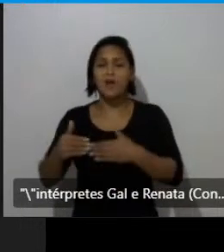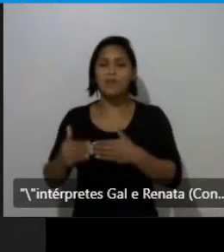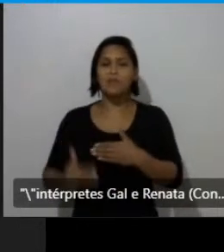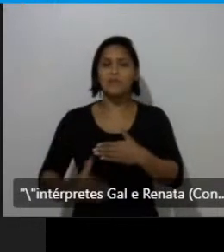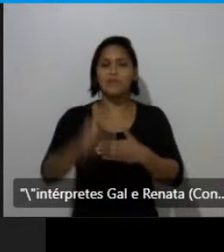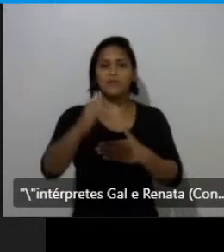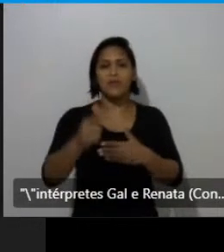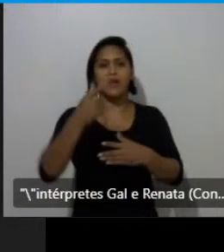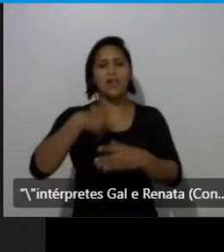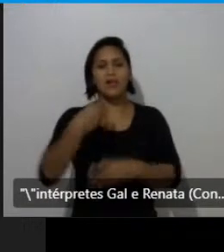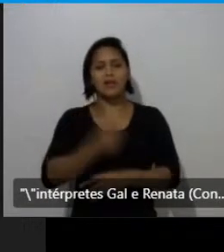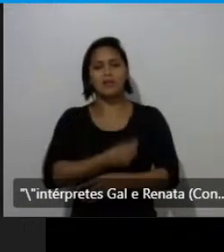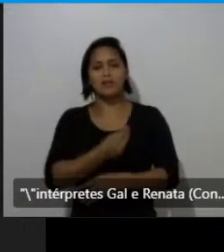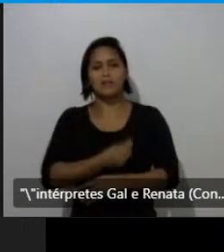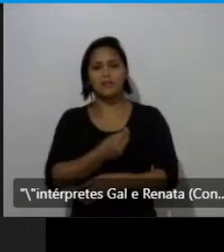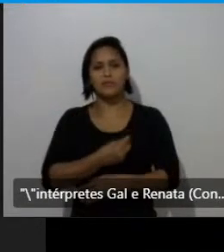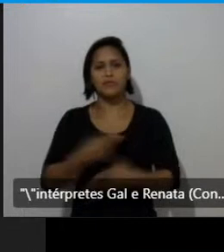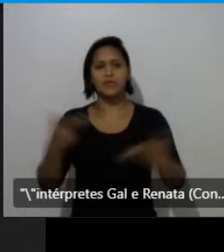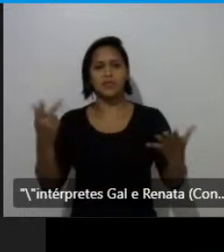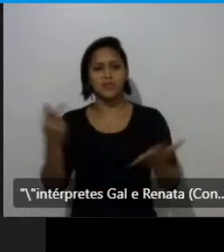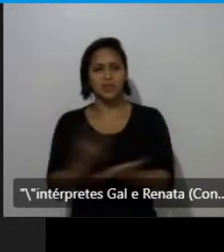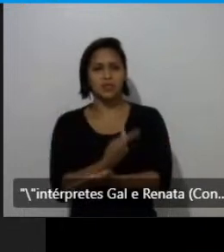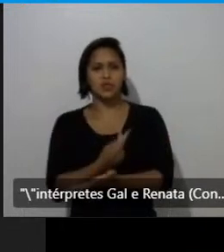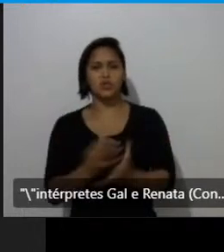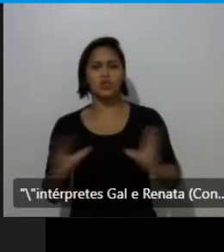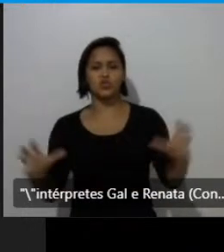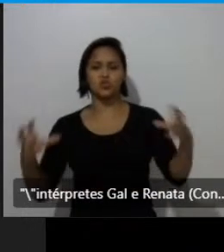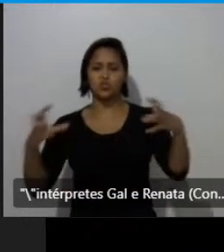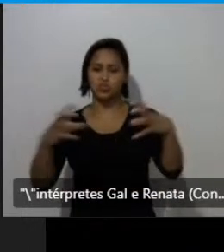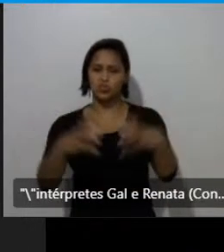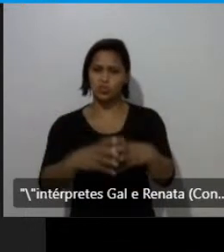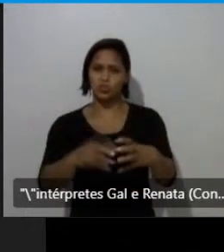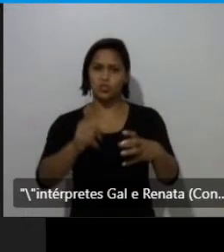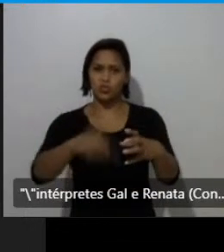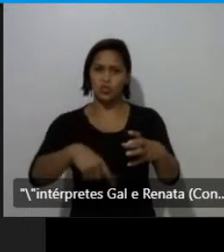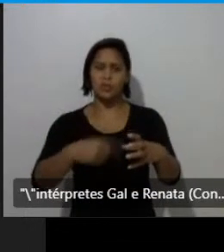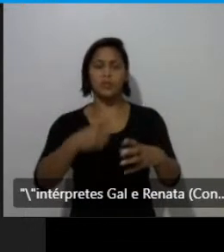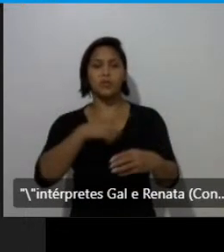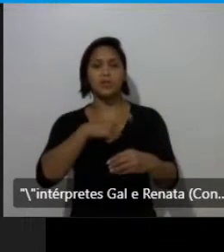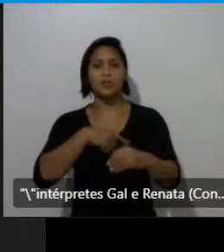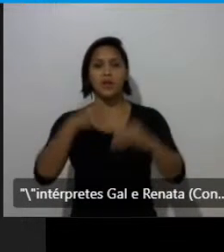desse modo de vida hegemônico, existem no Brasil